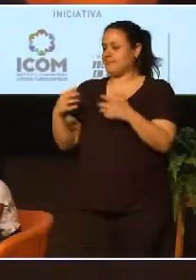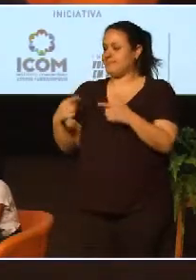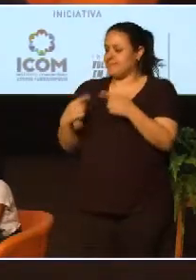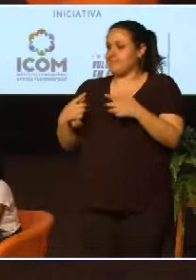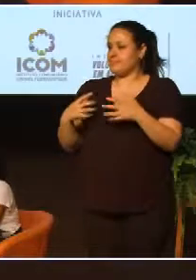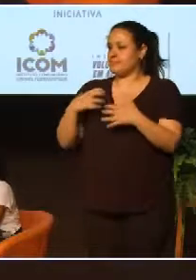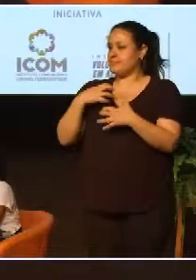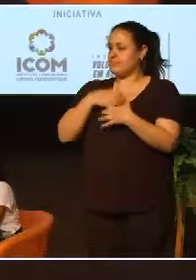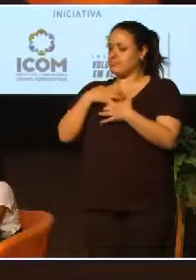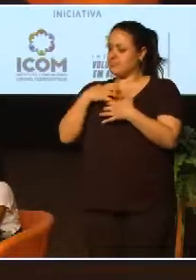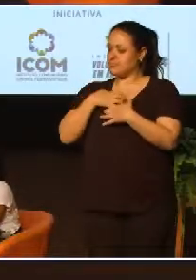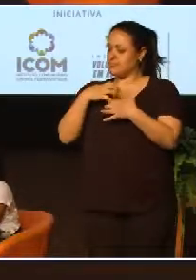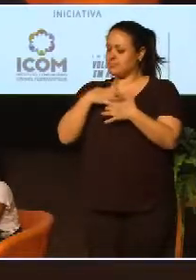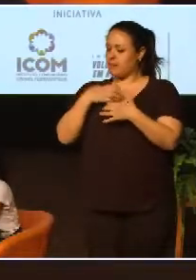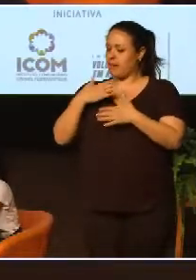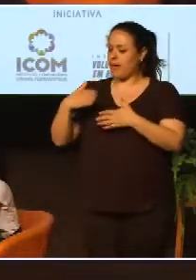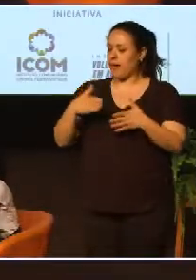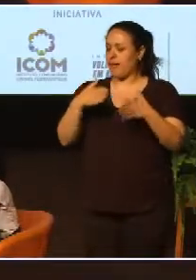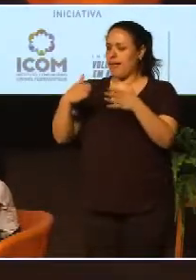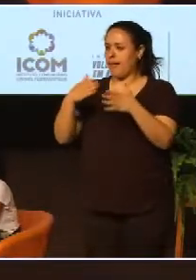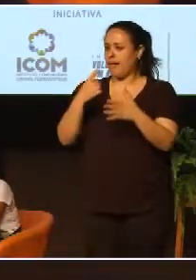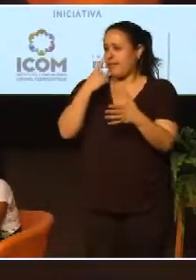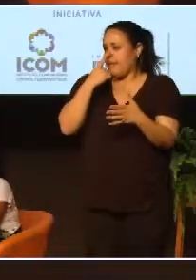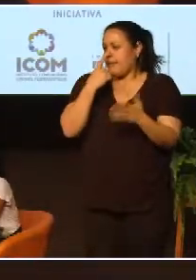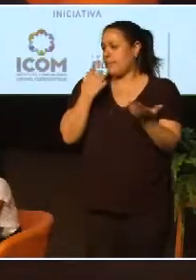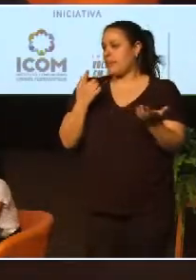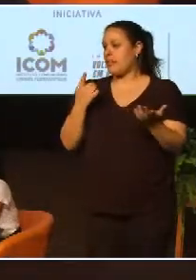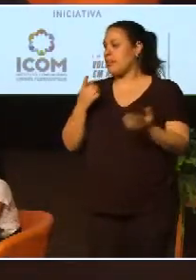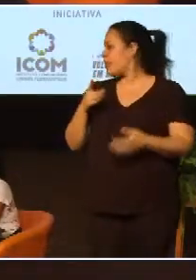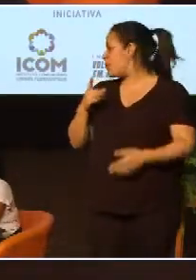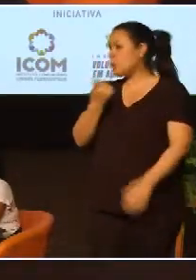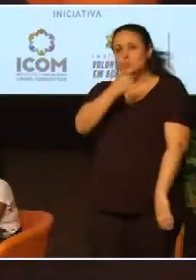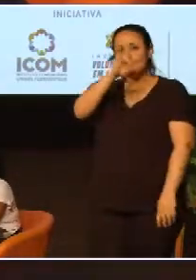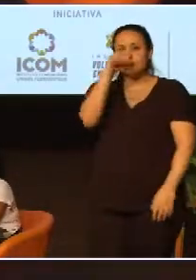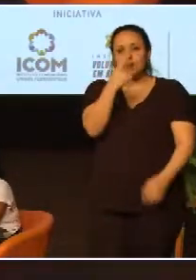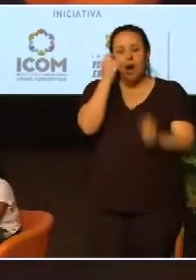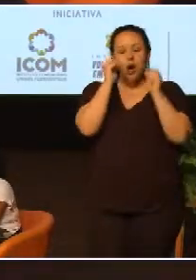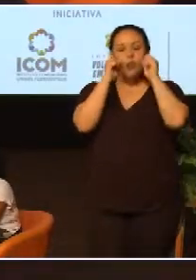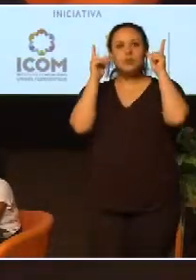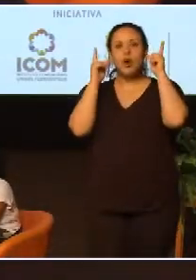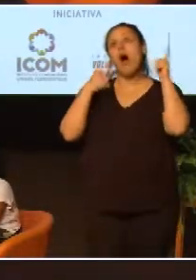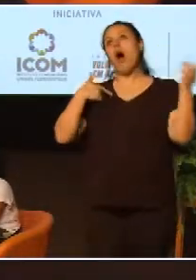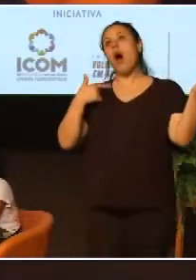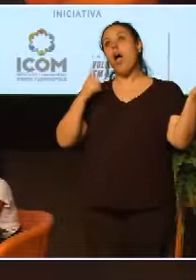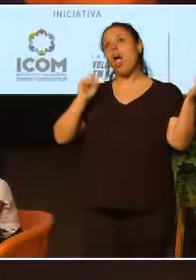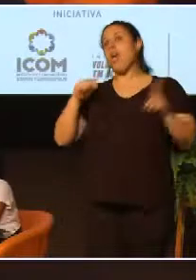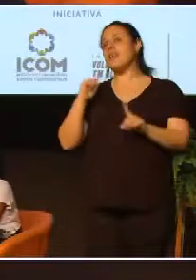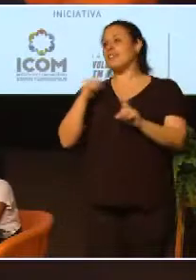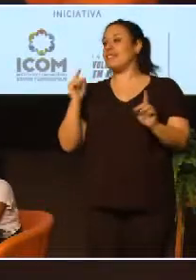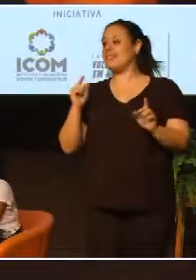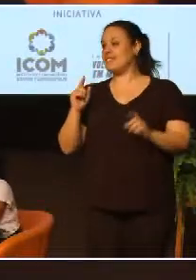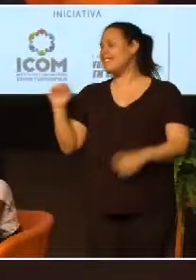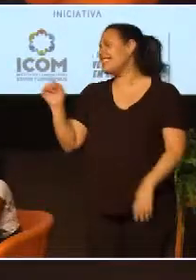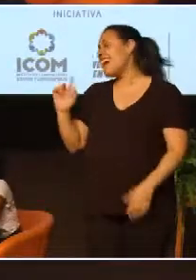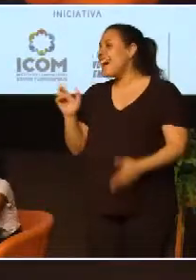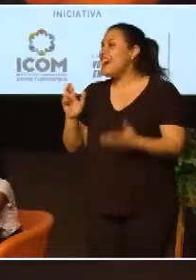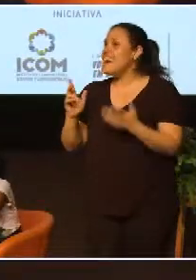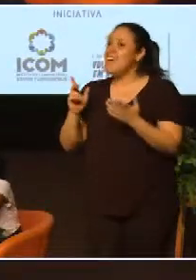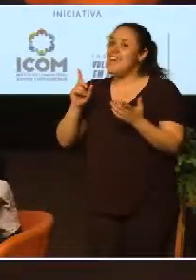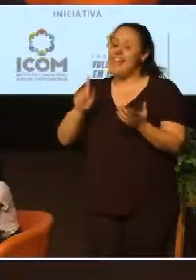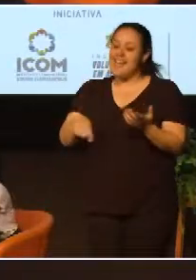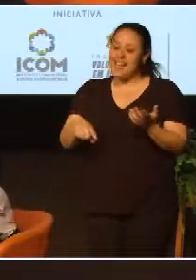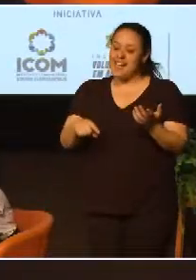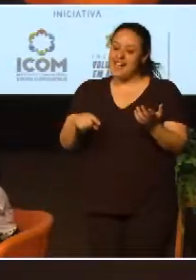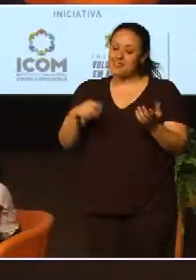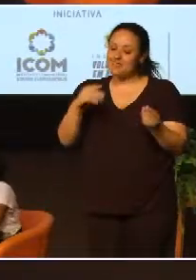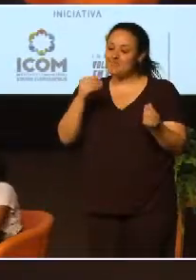forma individual. Teve um dia que você acordou e encontrei meu propósito. Não, eu não consegui me conectar de